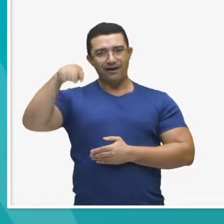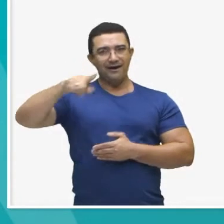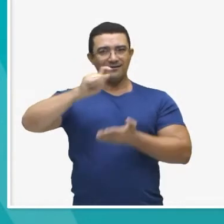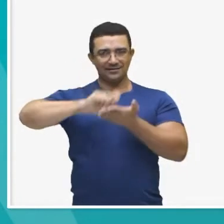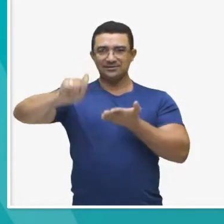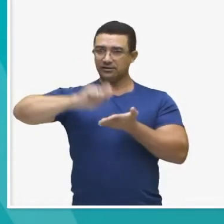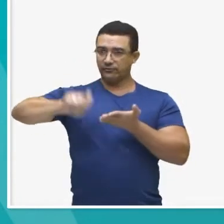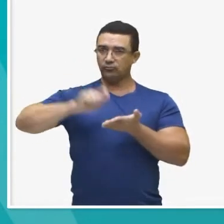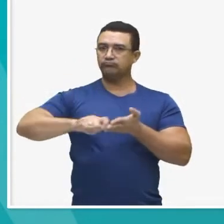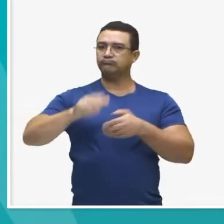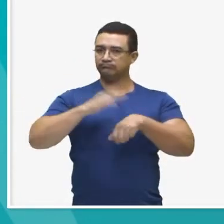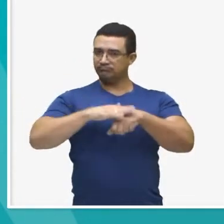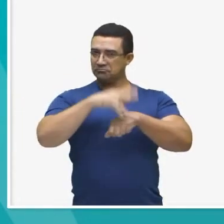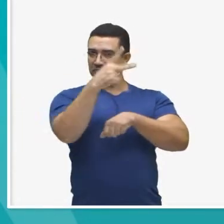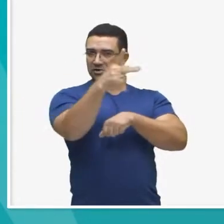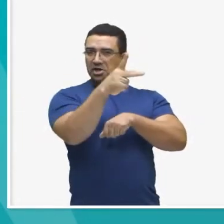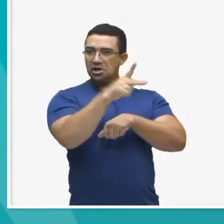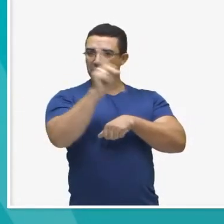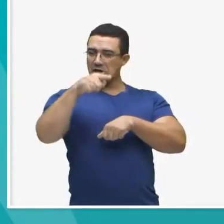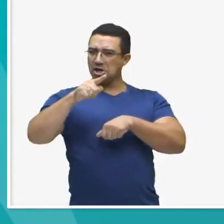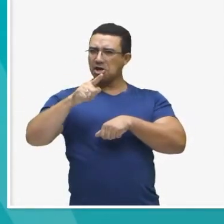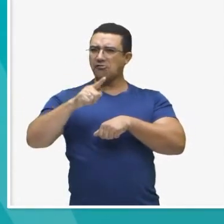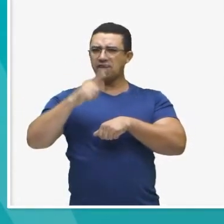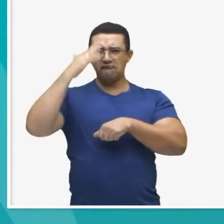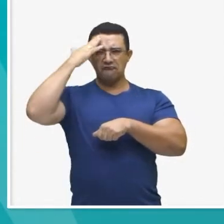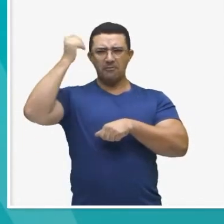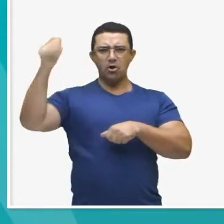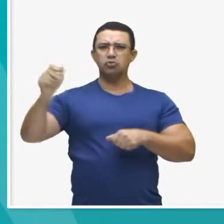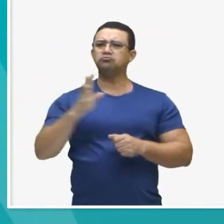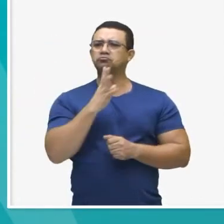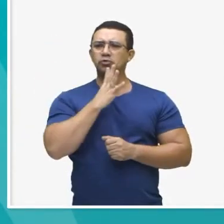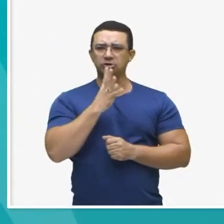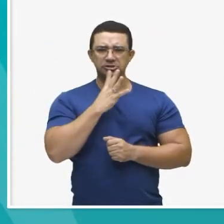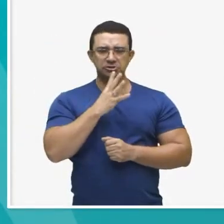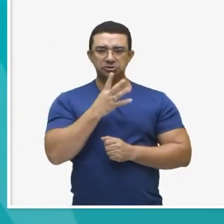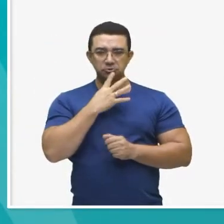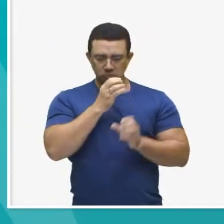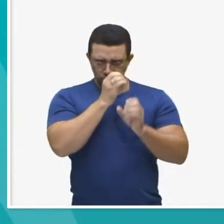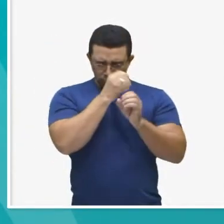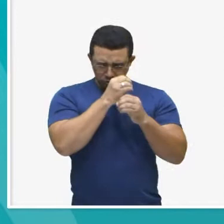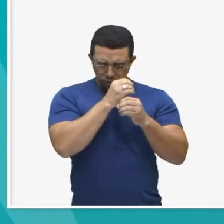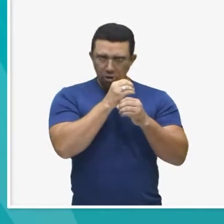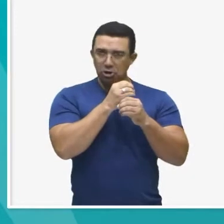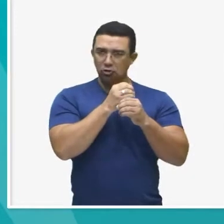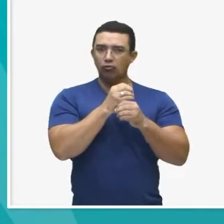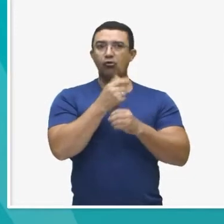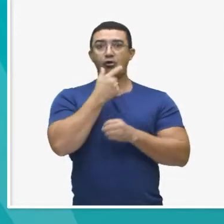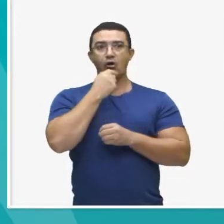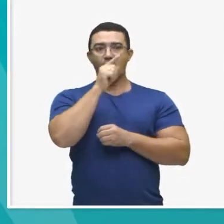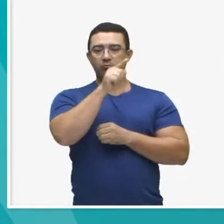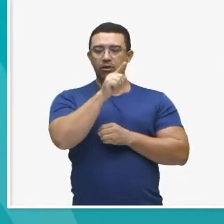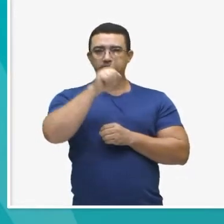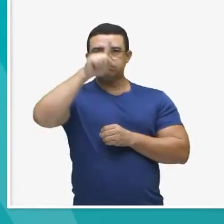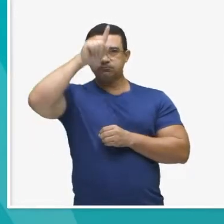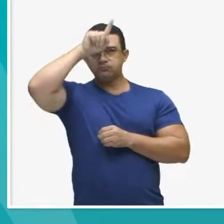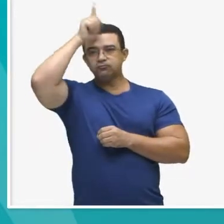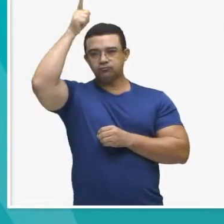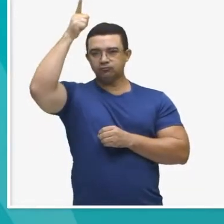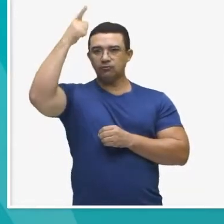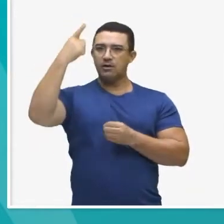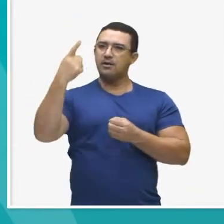palavras. Por que isso, professora? Porque, para ele, o processo de criação de poesias não